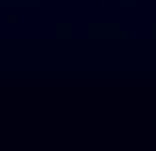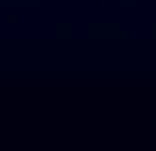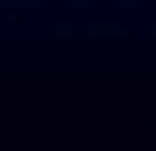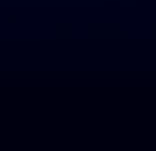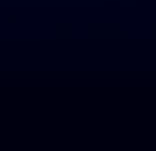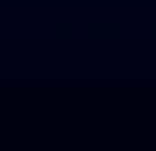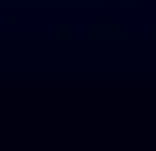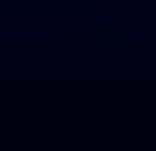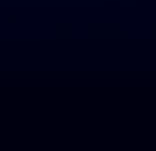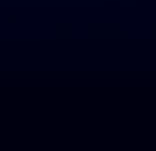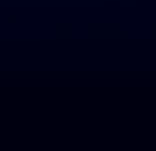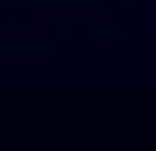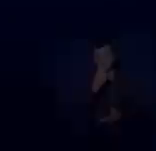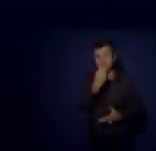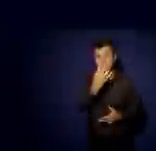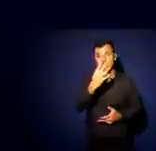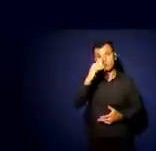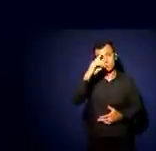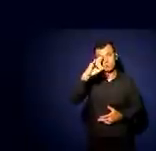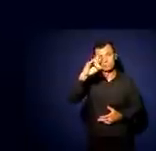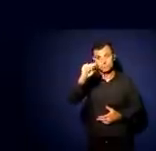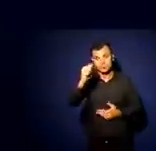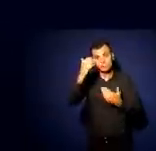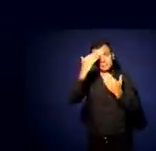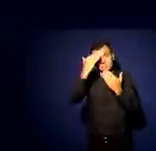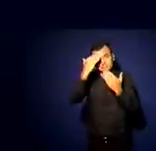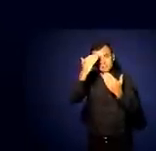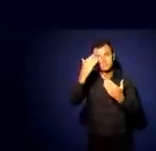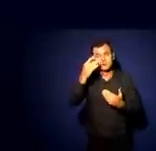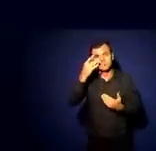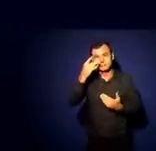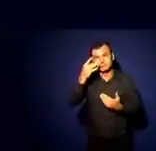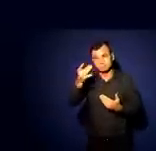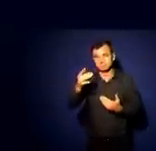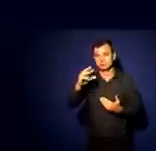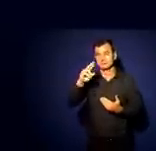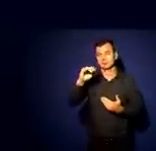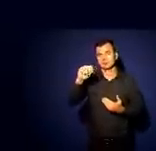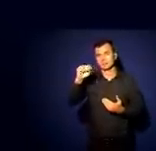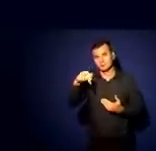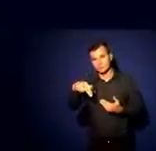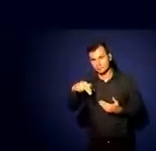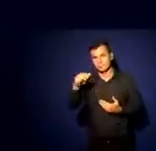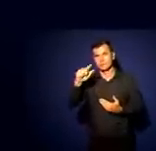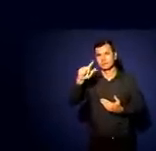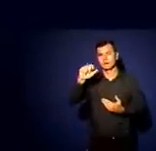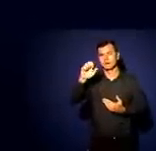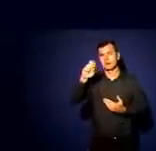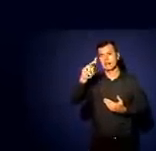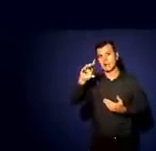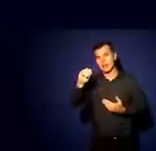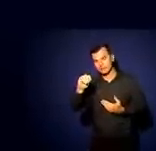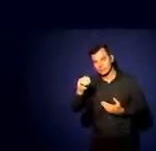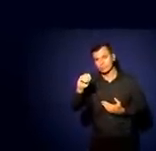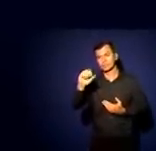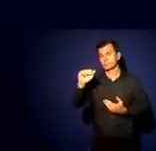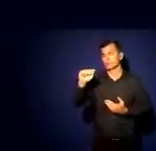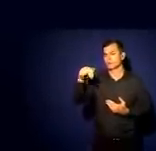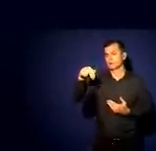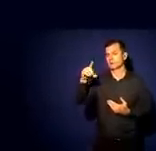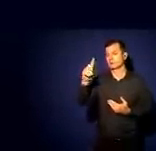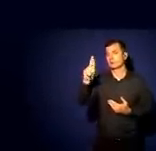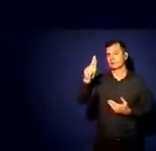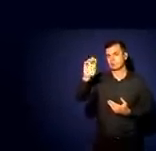bom dia obrigado a todos pela presença Christian Laércio André está ouvindo a gente aí obrigado muito obrigado pela presença